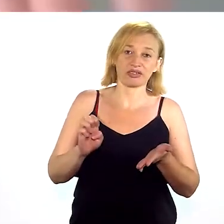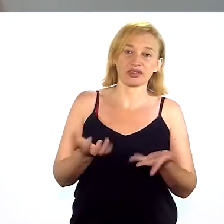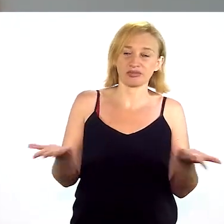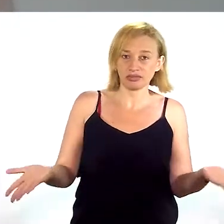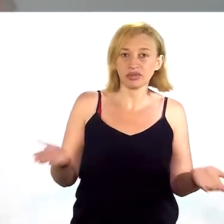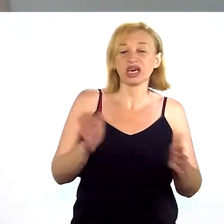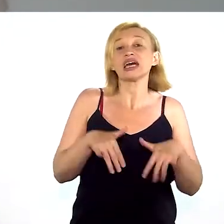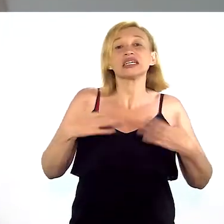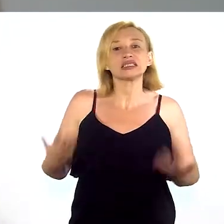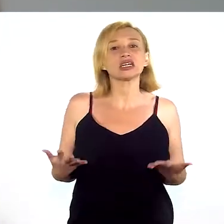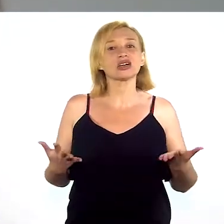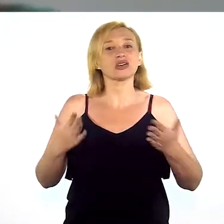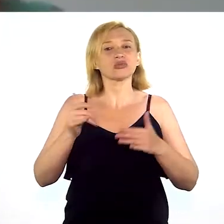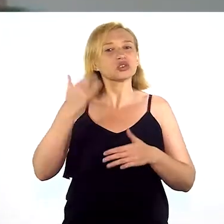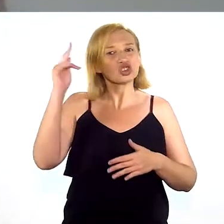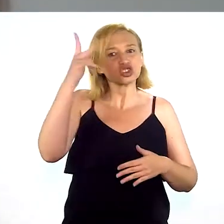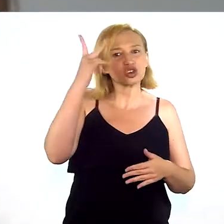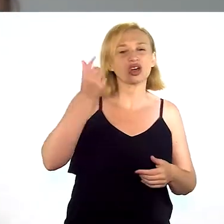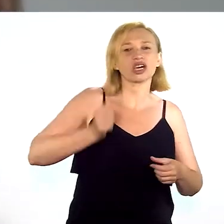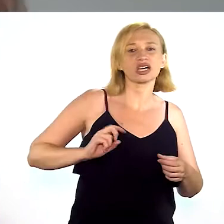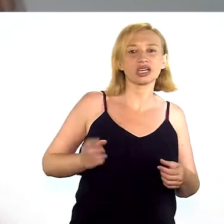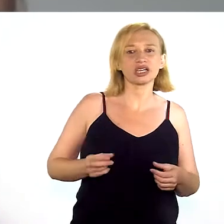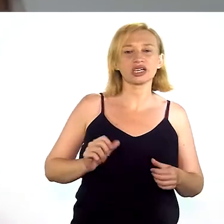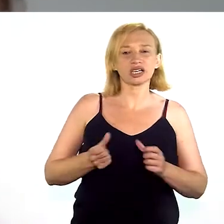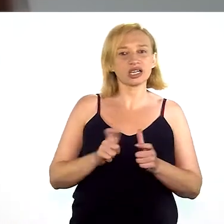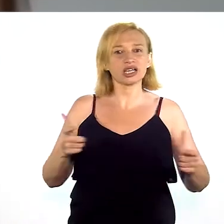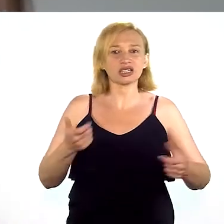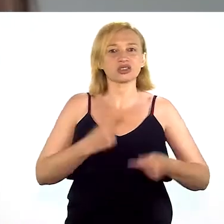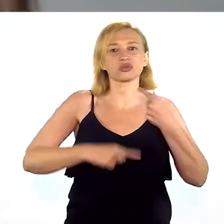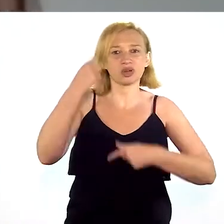quando ela se torna mais velha. Então, é uma grande história de